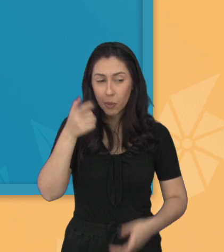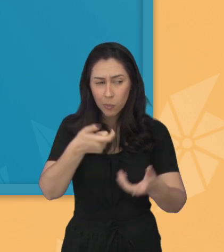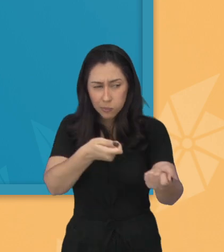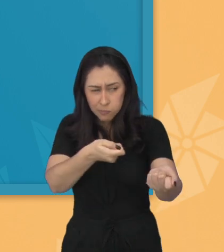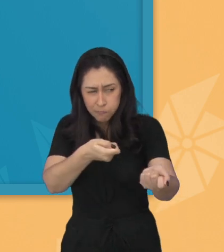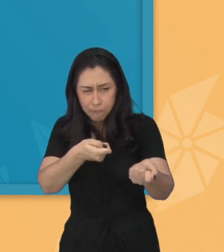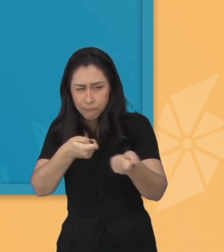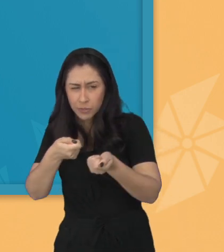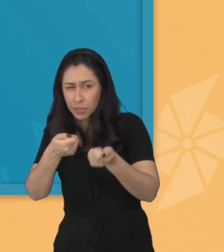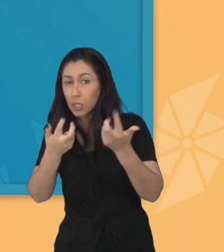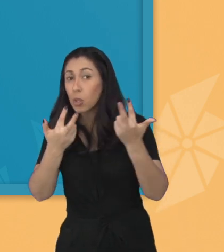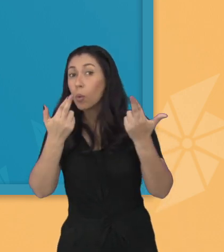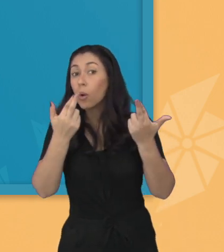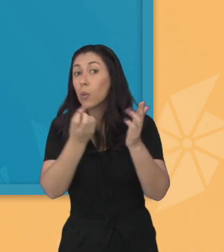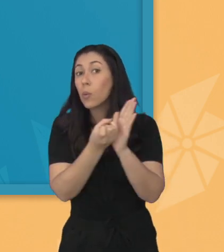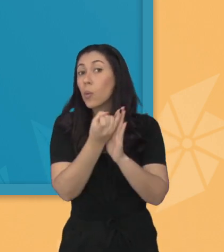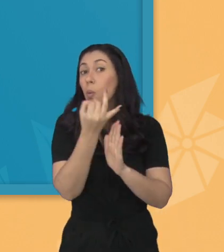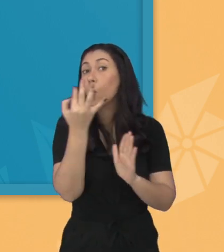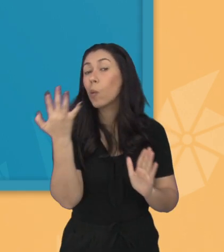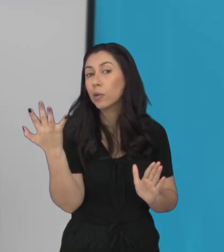barbante tem intensidade igual a...